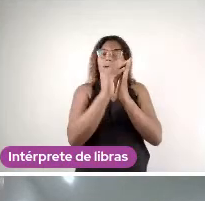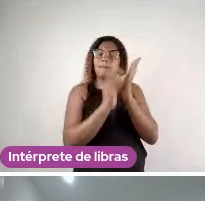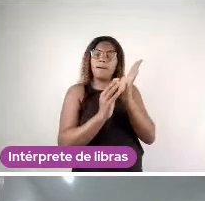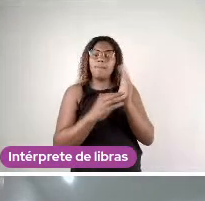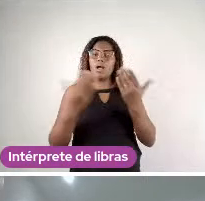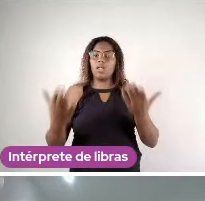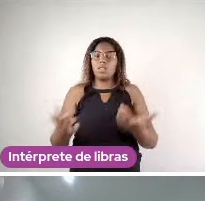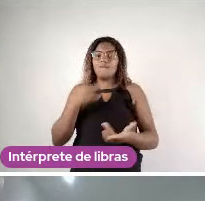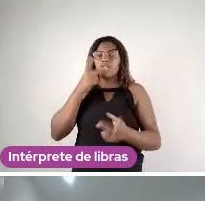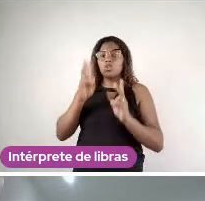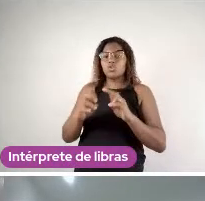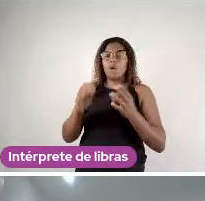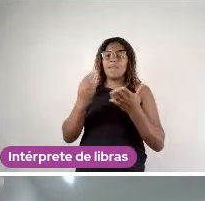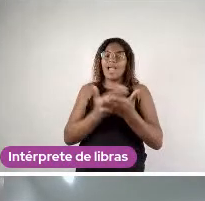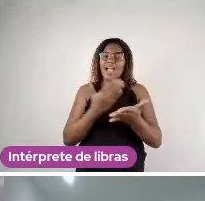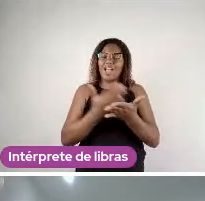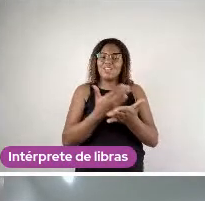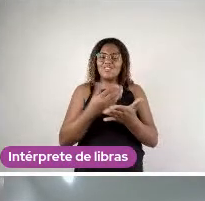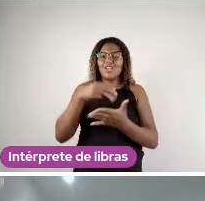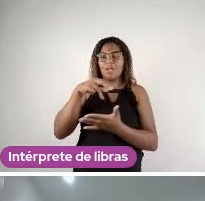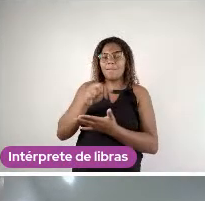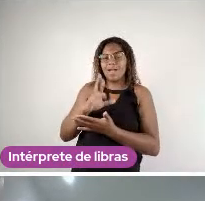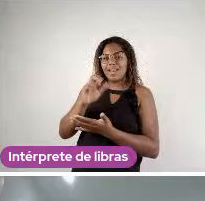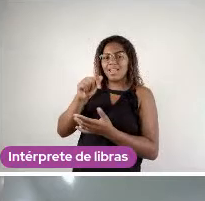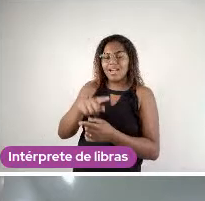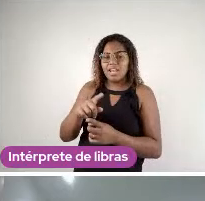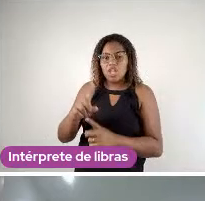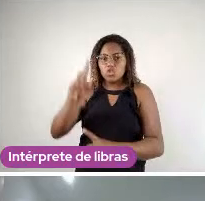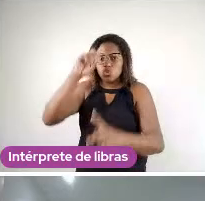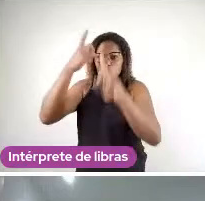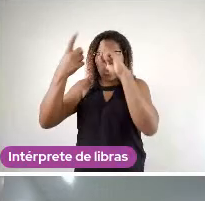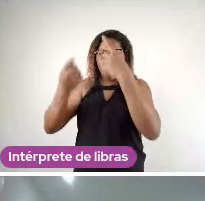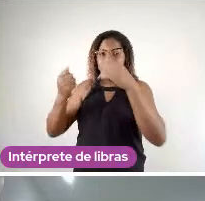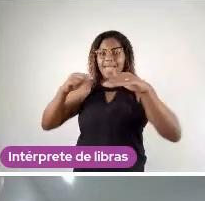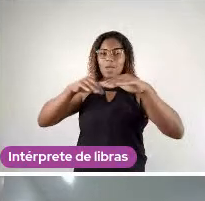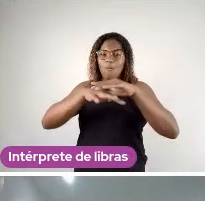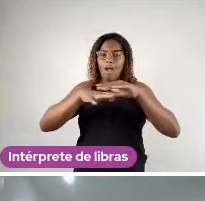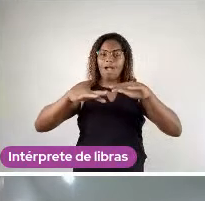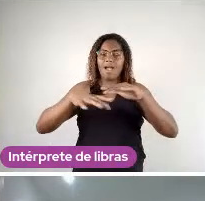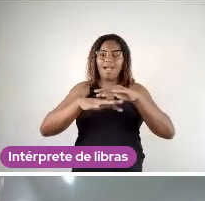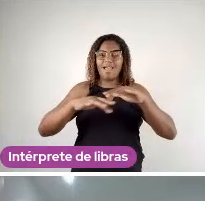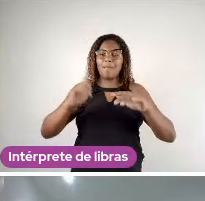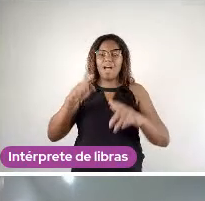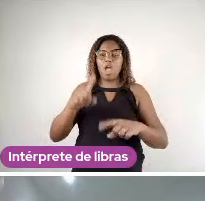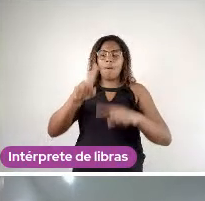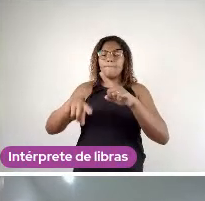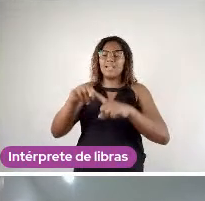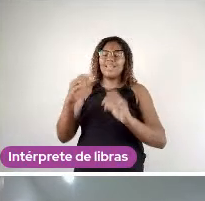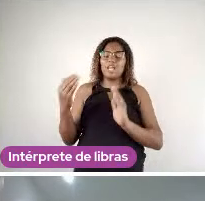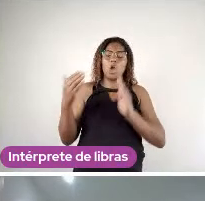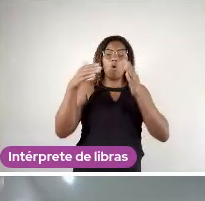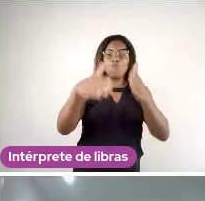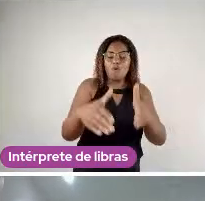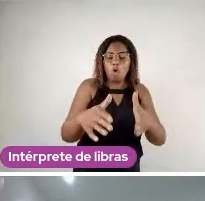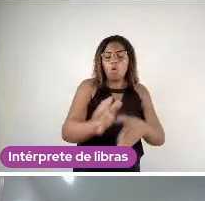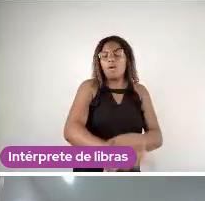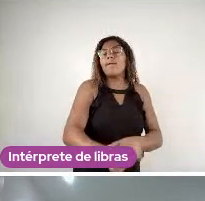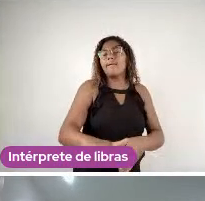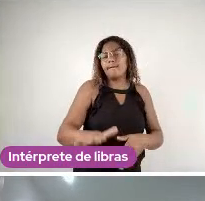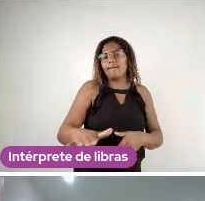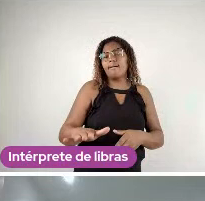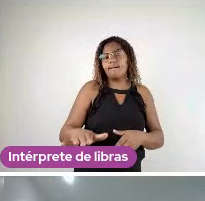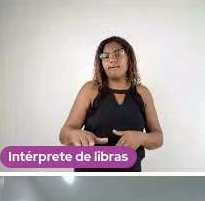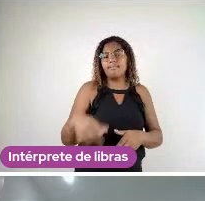cartilha, Mariana, a redescoberta da Baía de Guanabara, que já é um material voltado mais para o público infantil, em que a gente fez